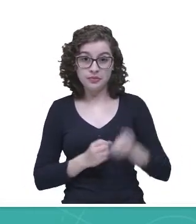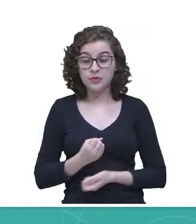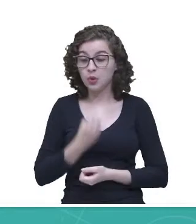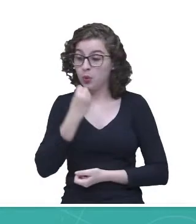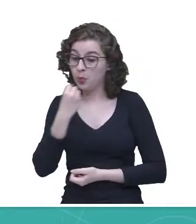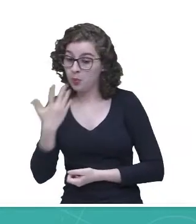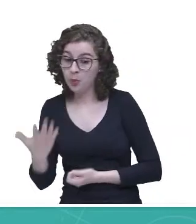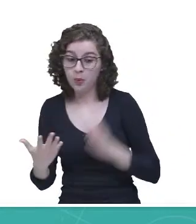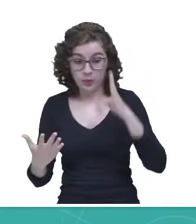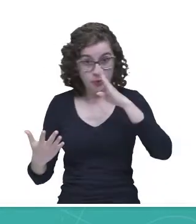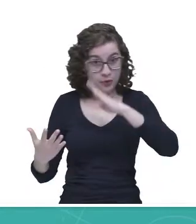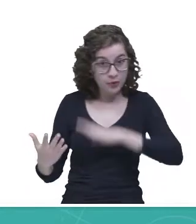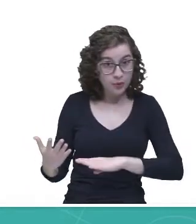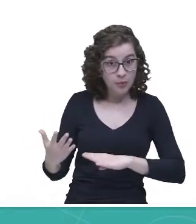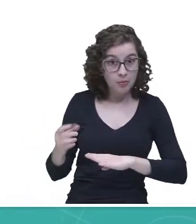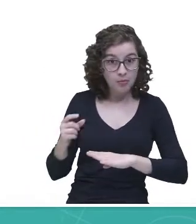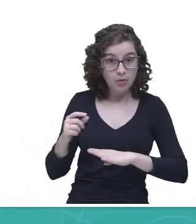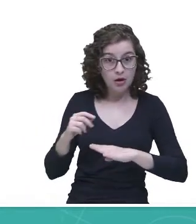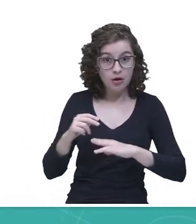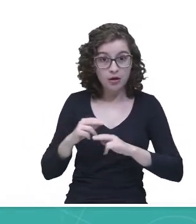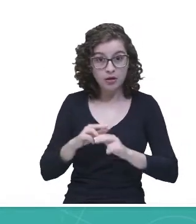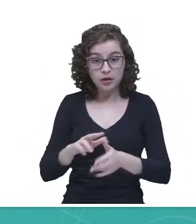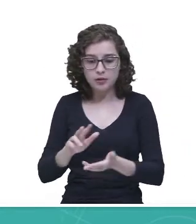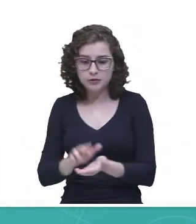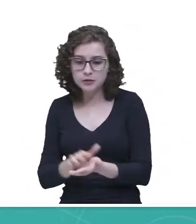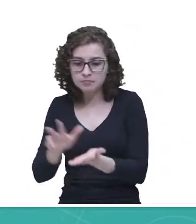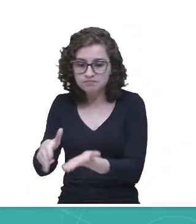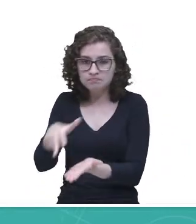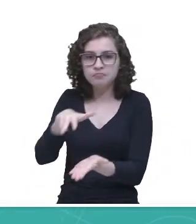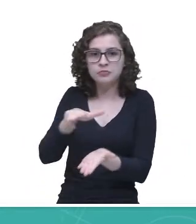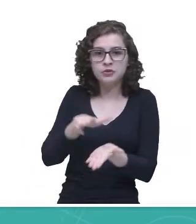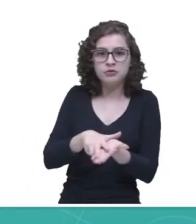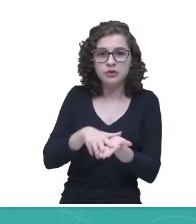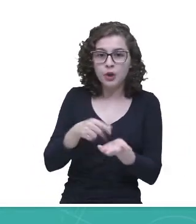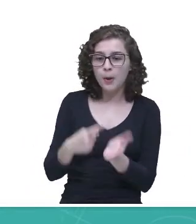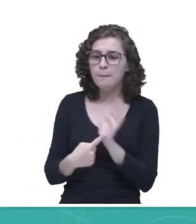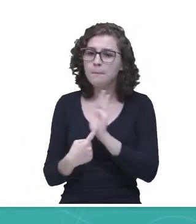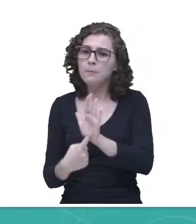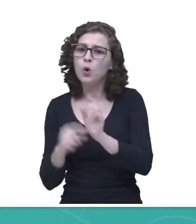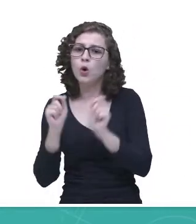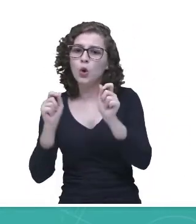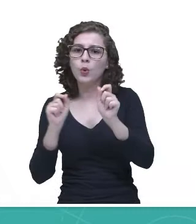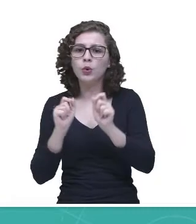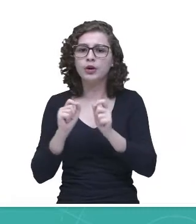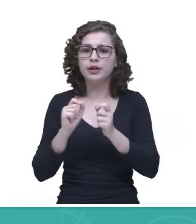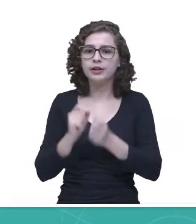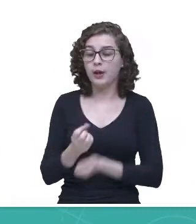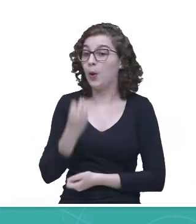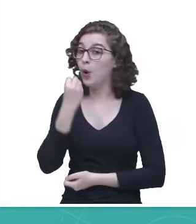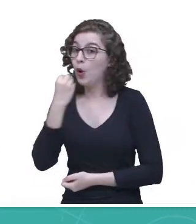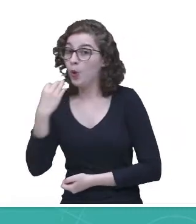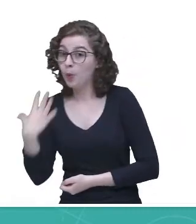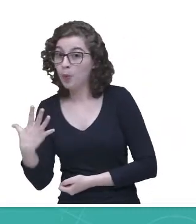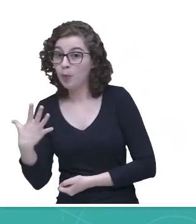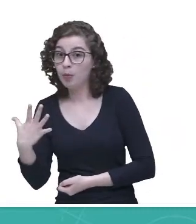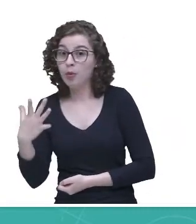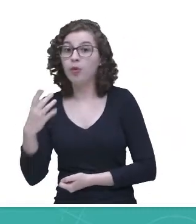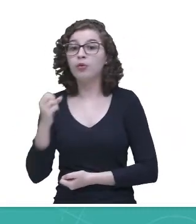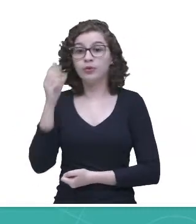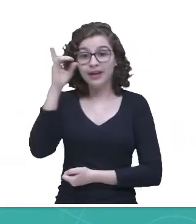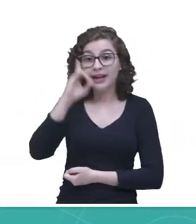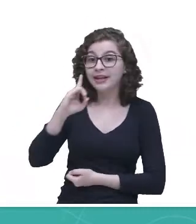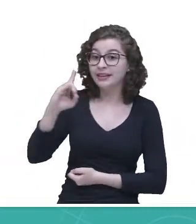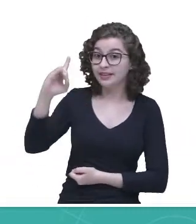mal estão encarnados e figurados em duas divindades